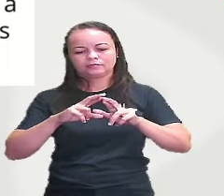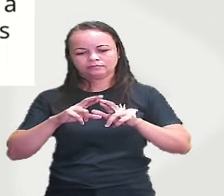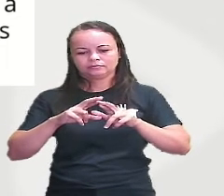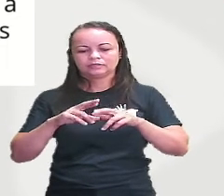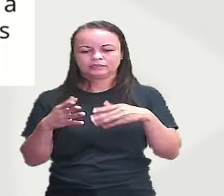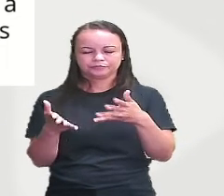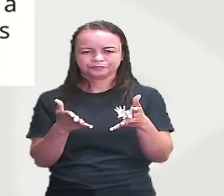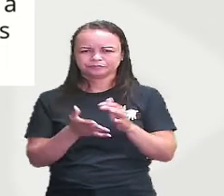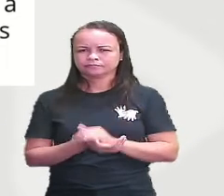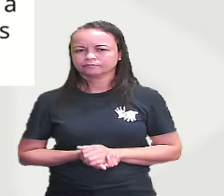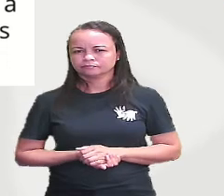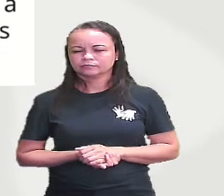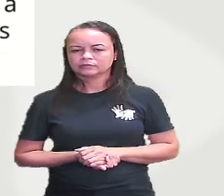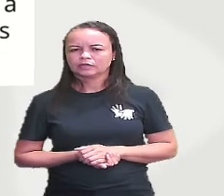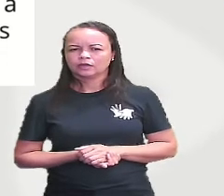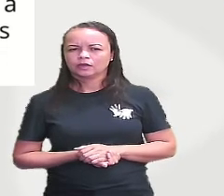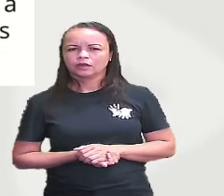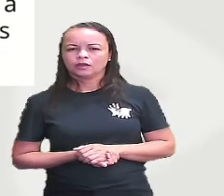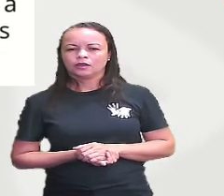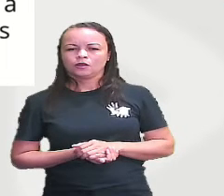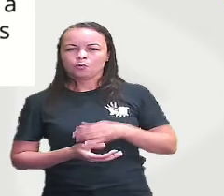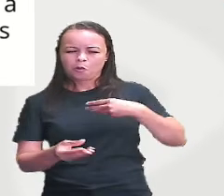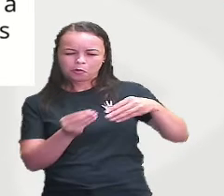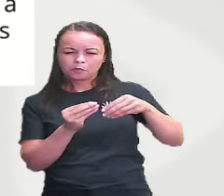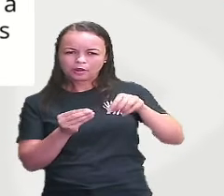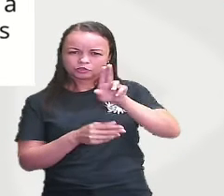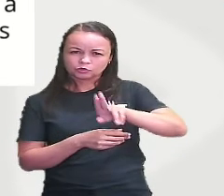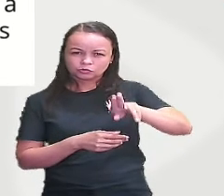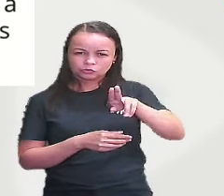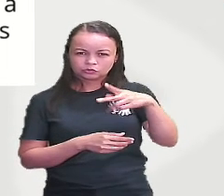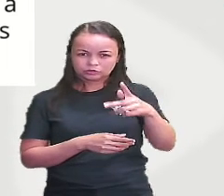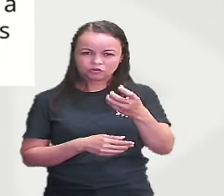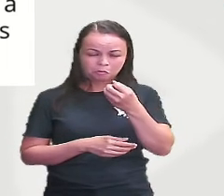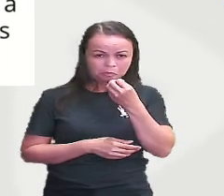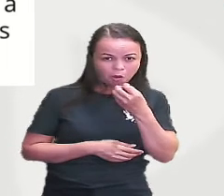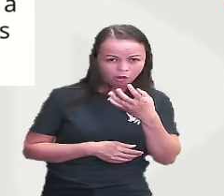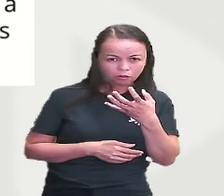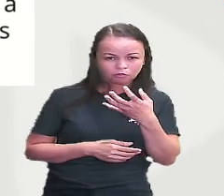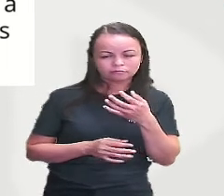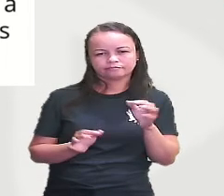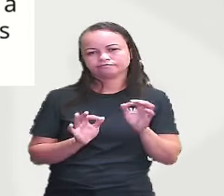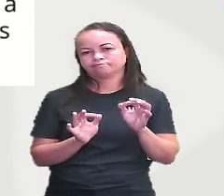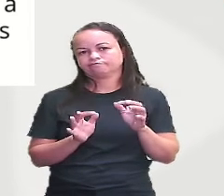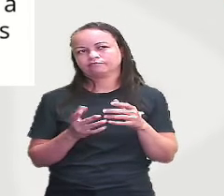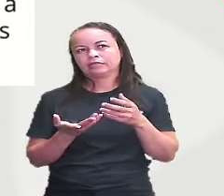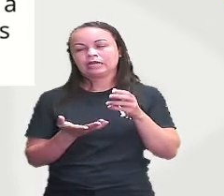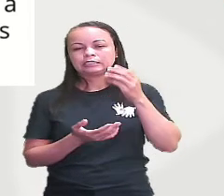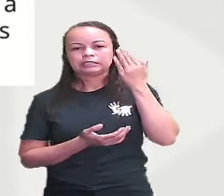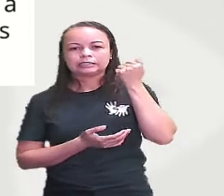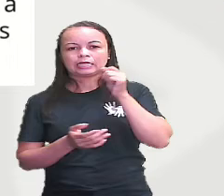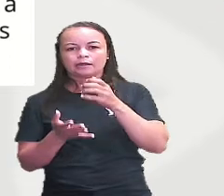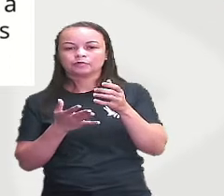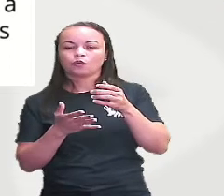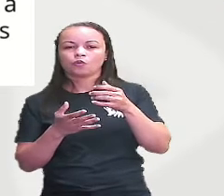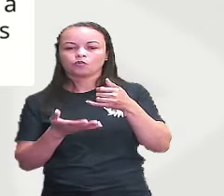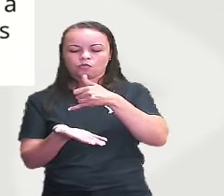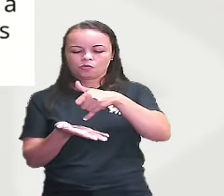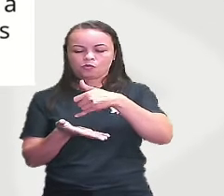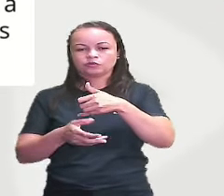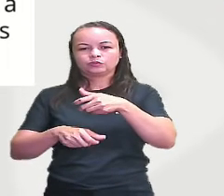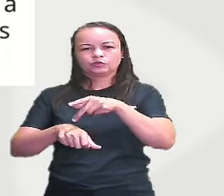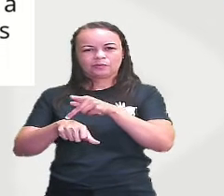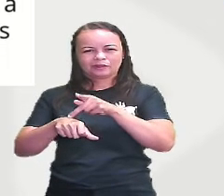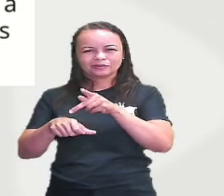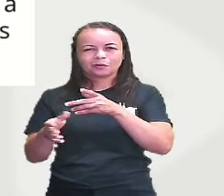Será que o uso do plástico só trouxe mudanças boas? A gente sabe que o marco do uso do petróleo como marco histórico é bem